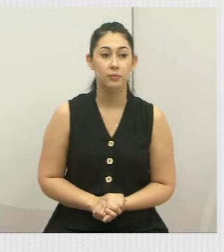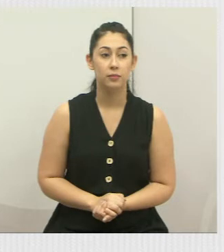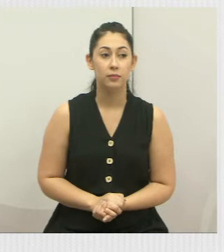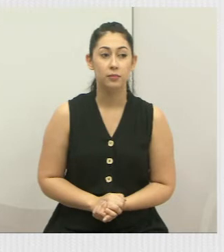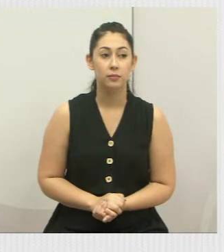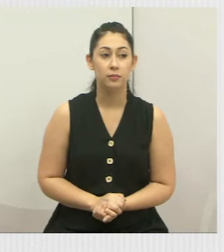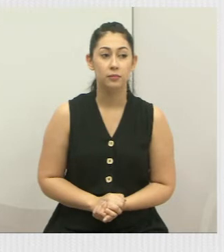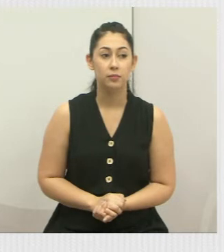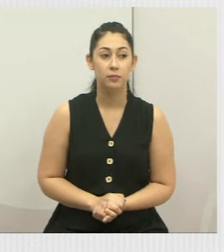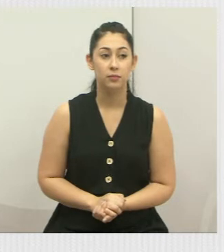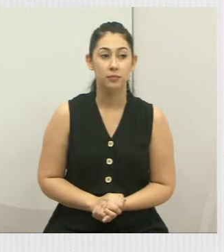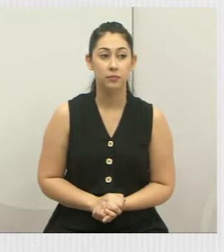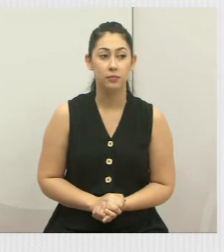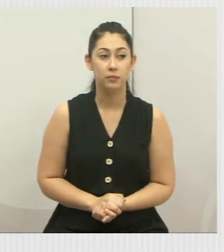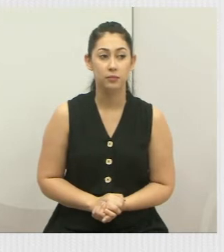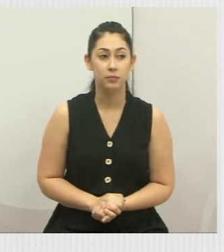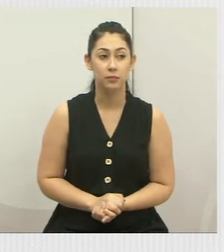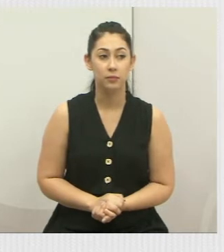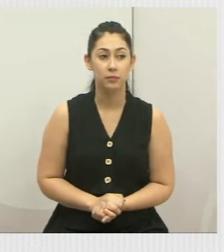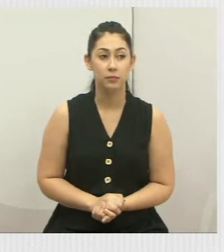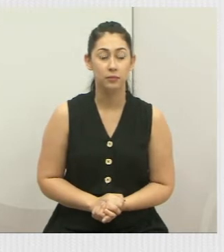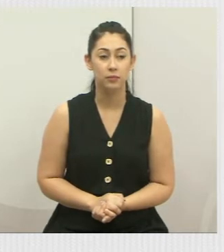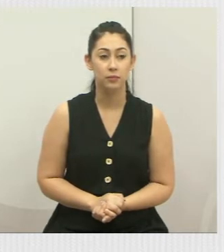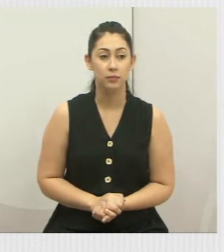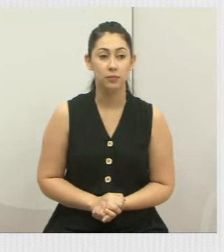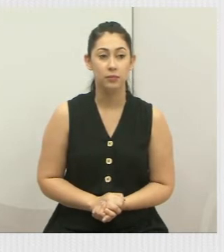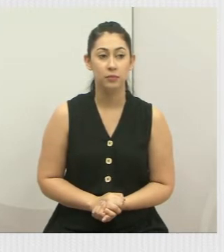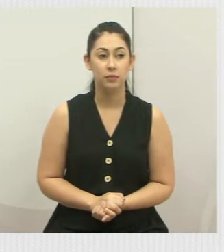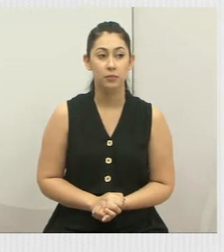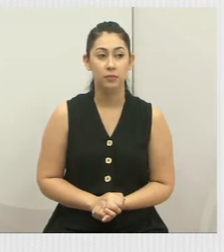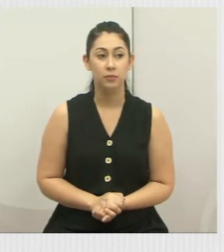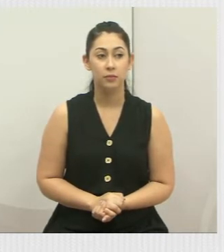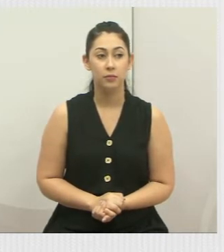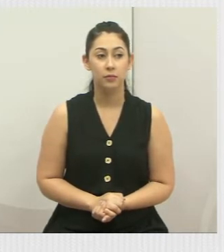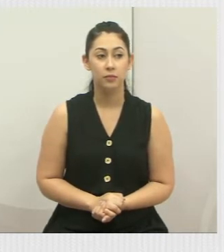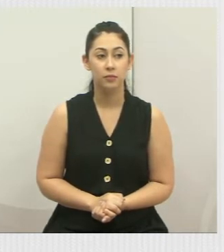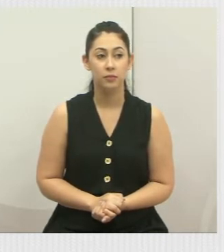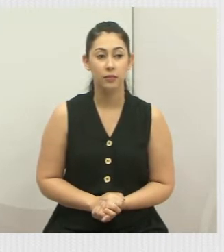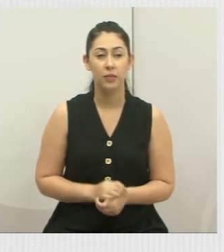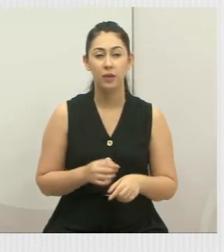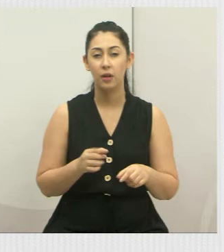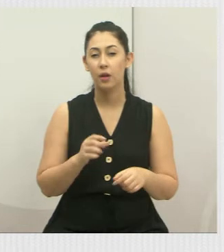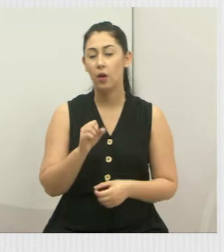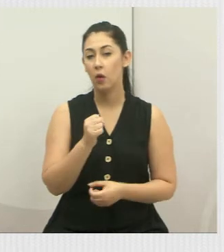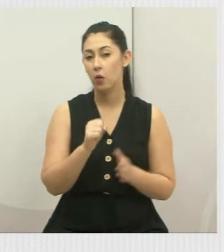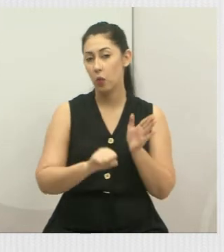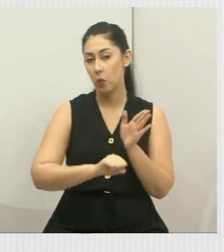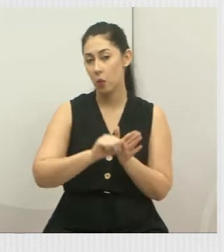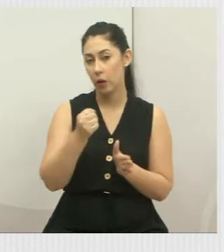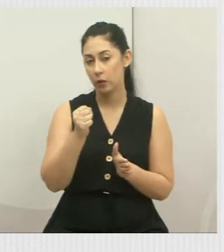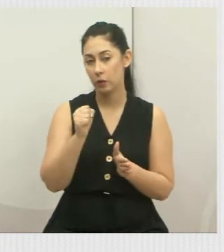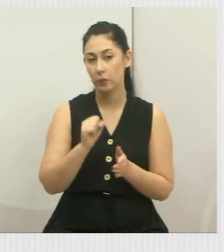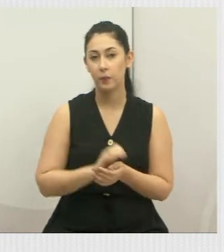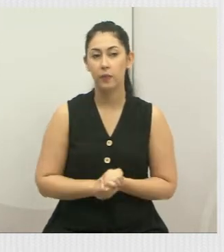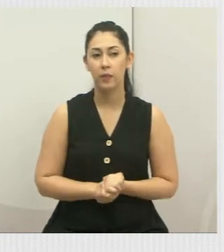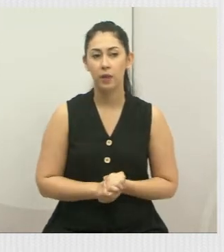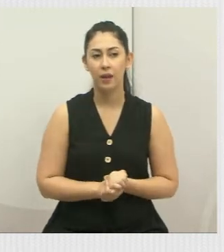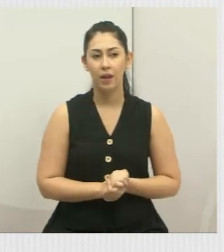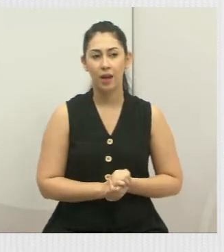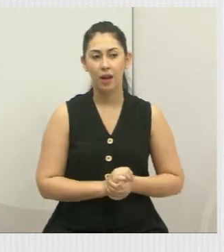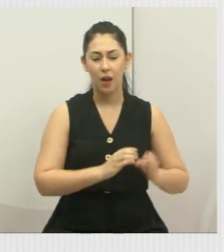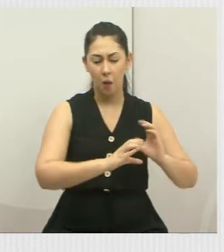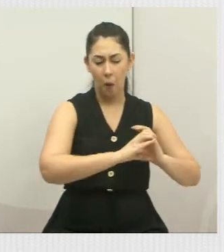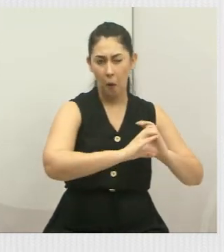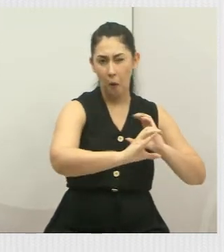Proteção de águas superficiais, seria a questão 7. Questão 8. Como está a rede de esgoto